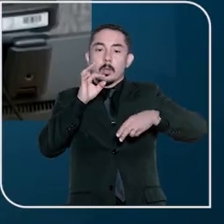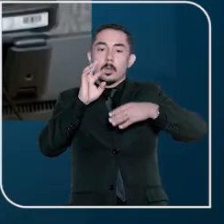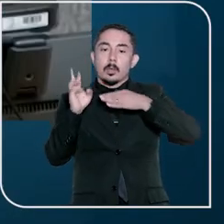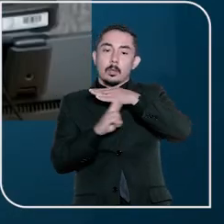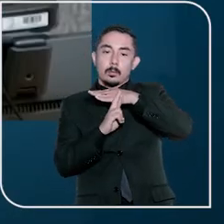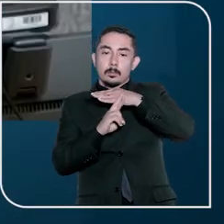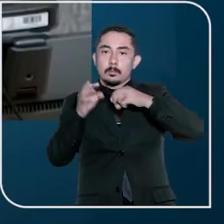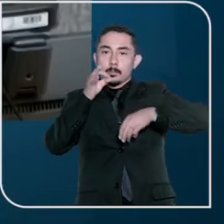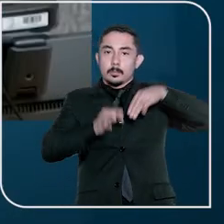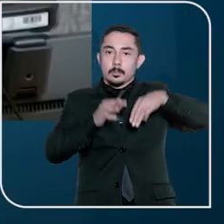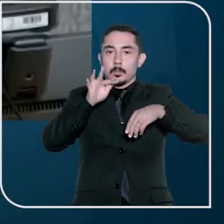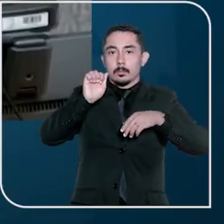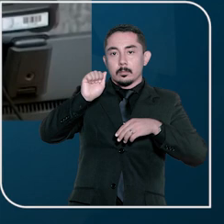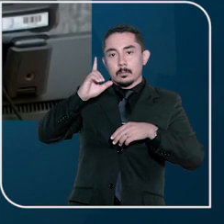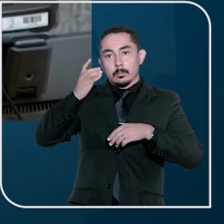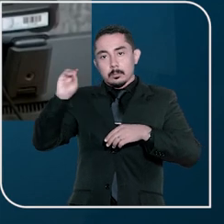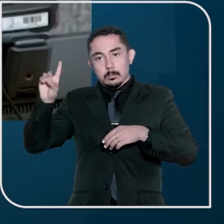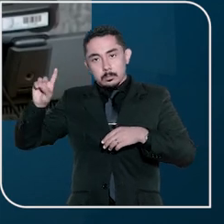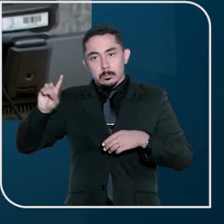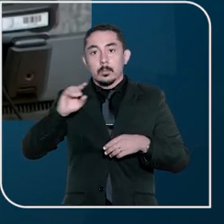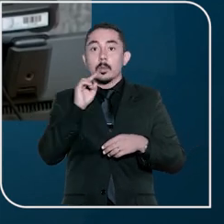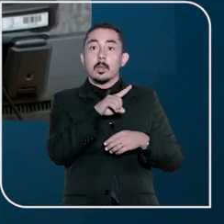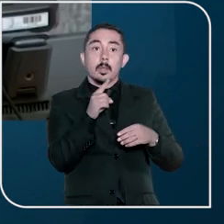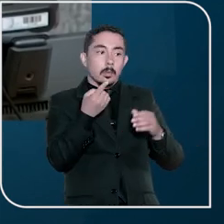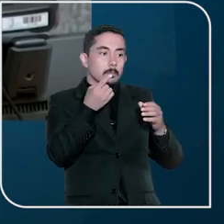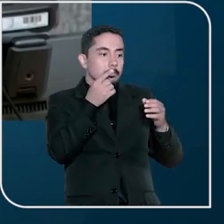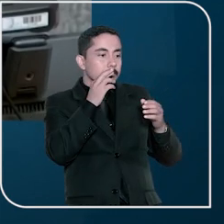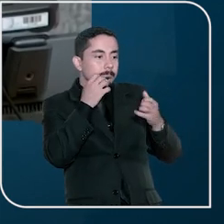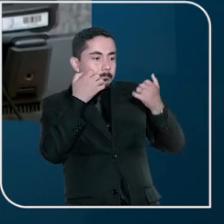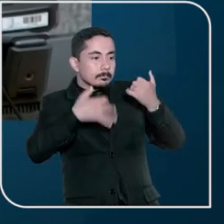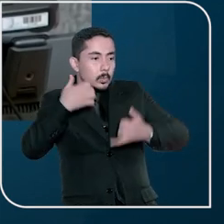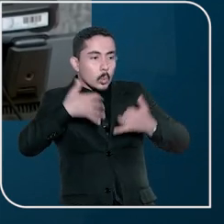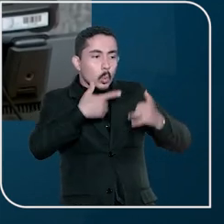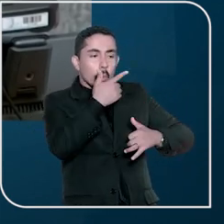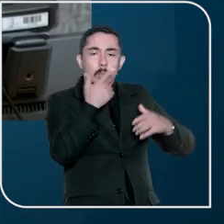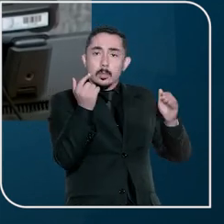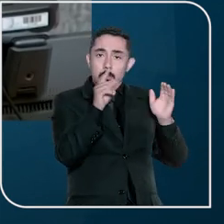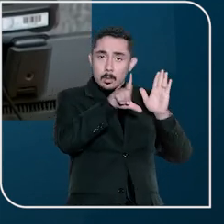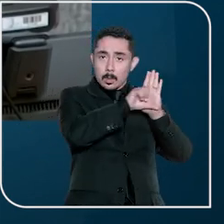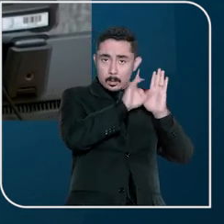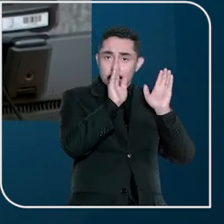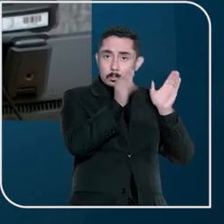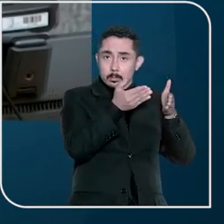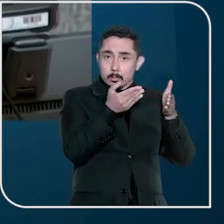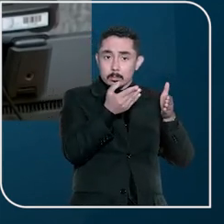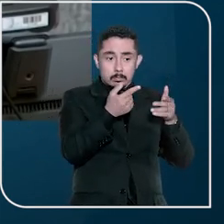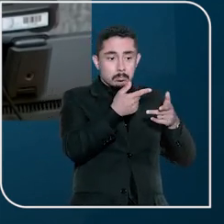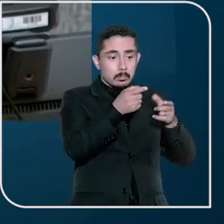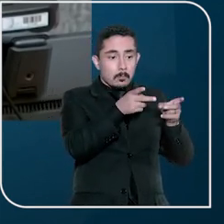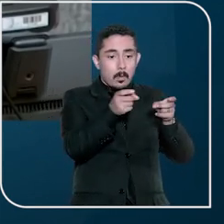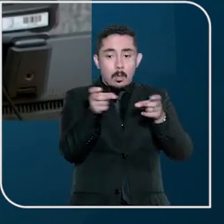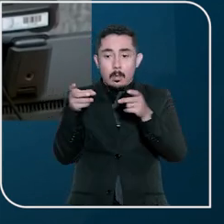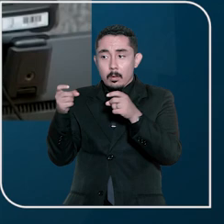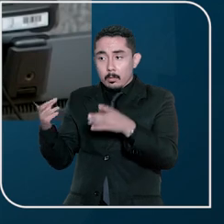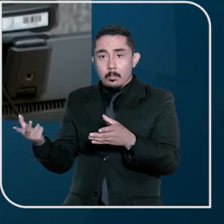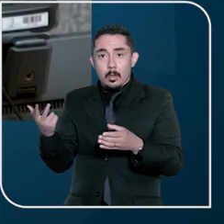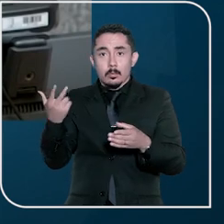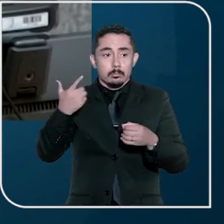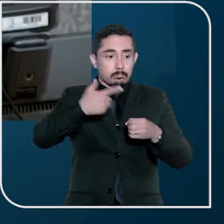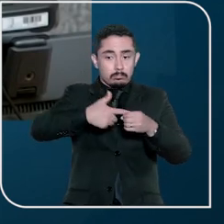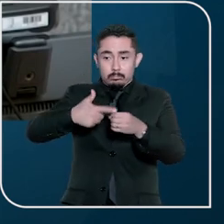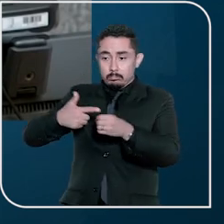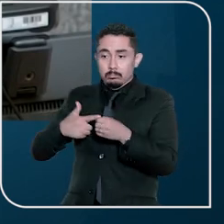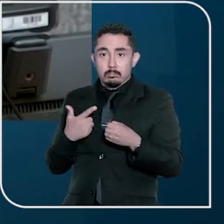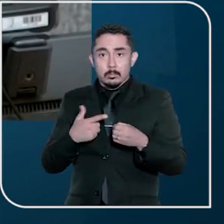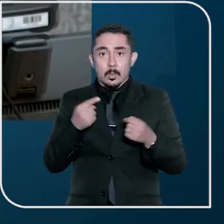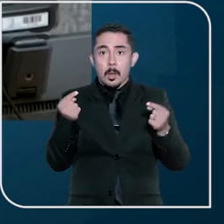Francisco observou que de acordo com a legislação específica os varejistas de combustíveis não possuem a